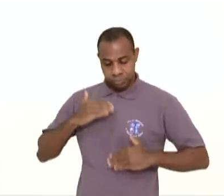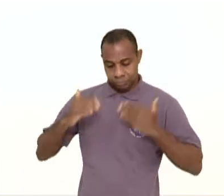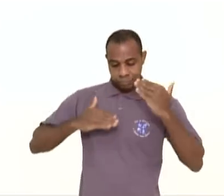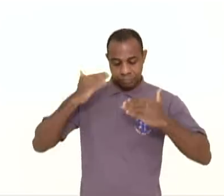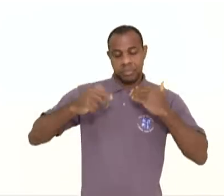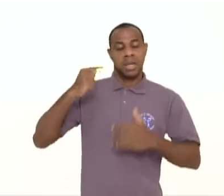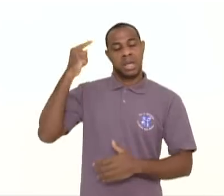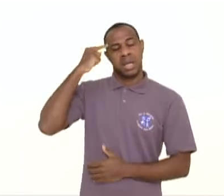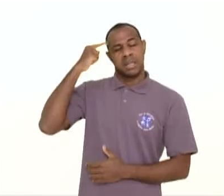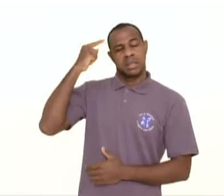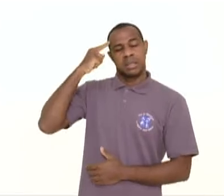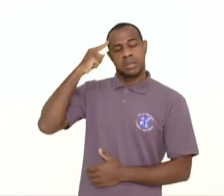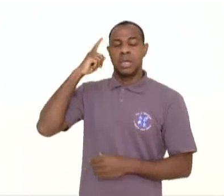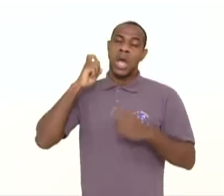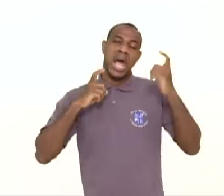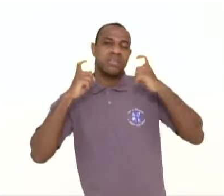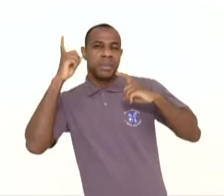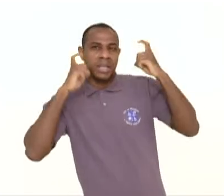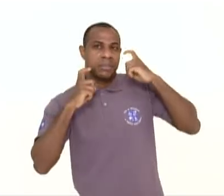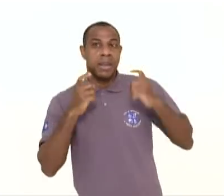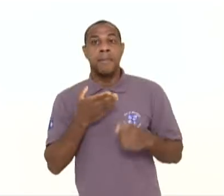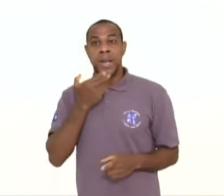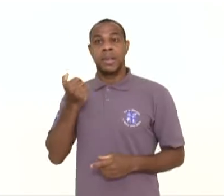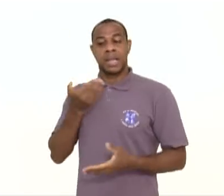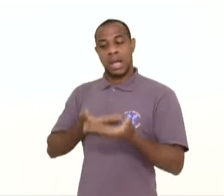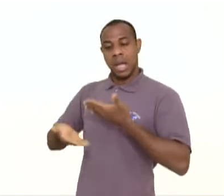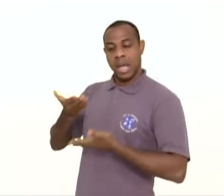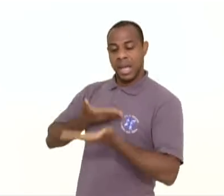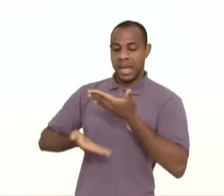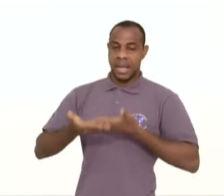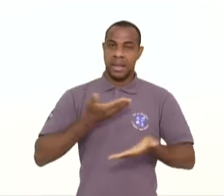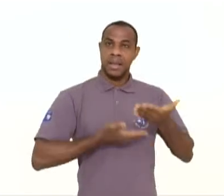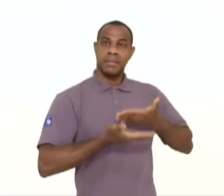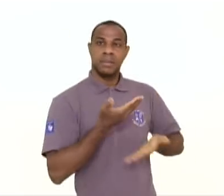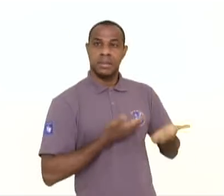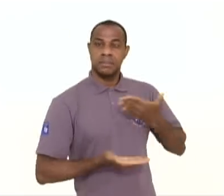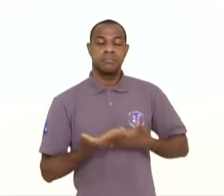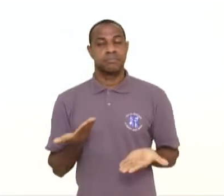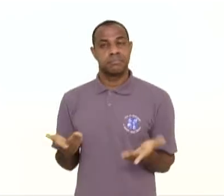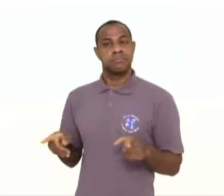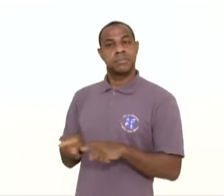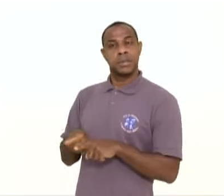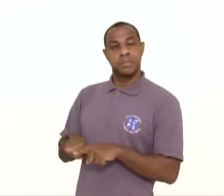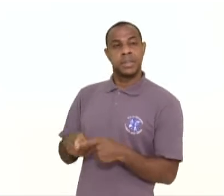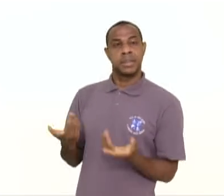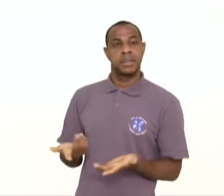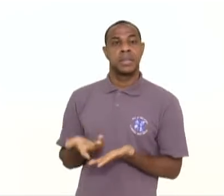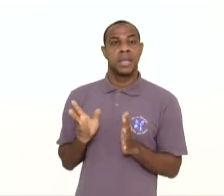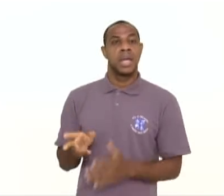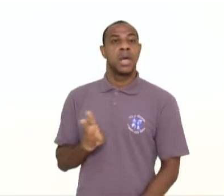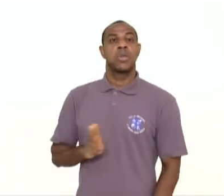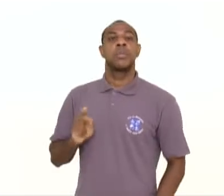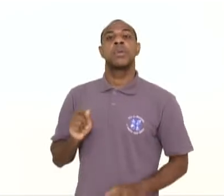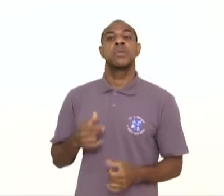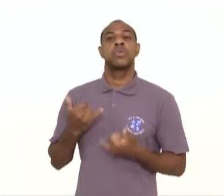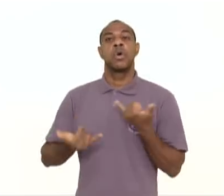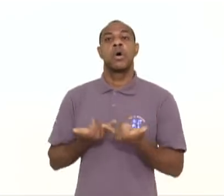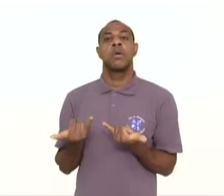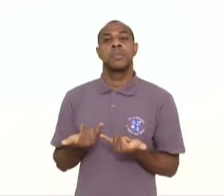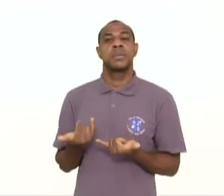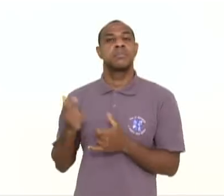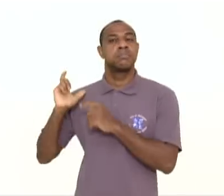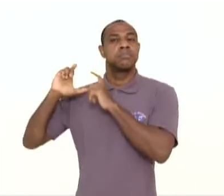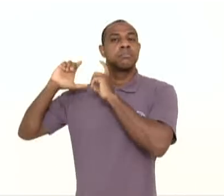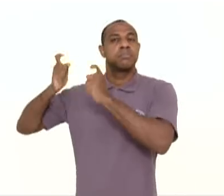expressão, melhorar o relacionamento intra e interpessoais. É o nome de uma brincadeira tradicional